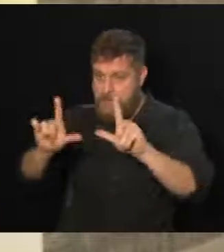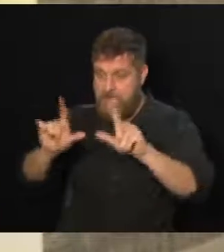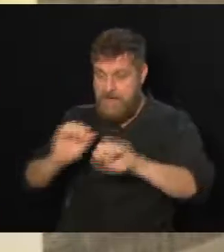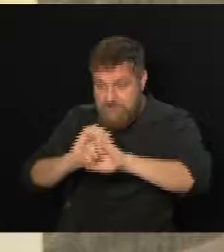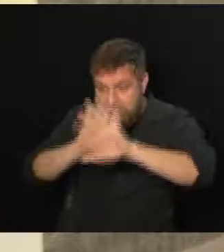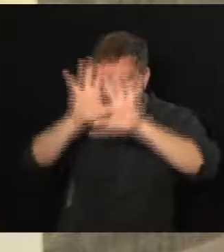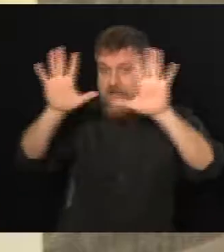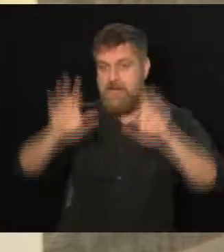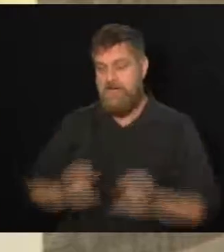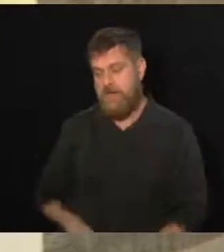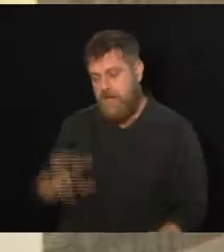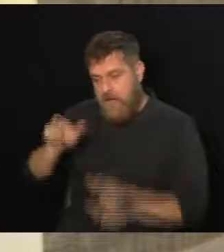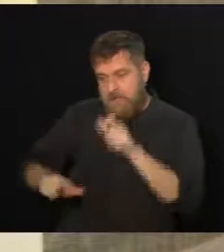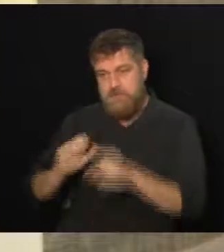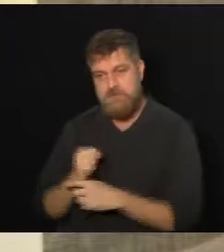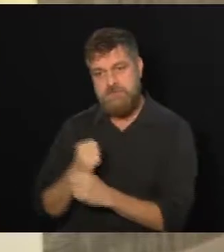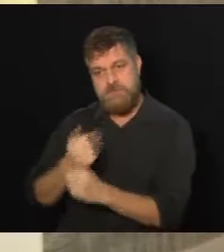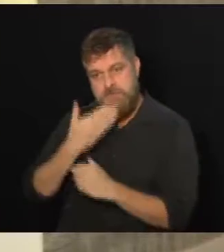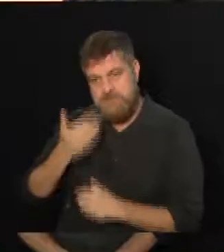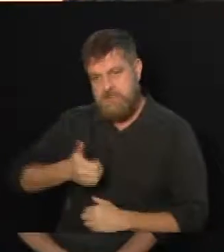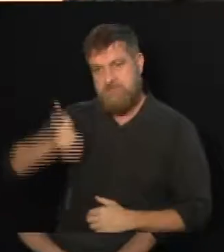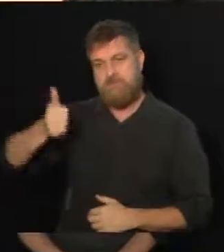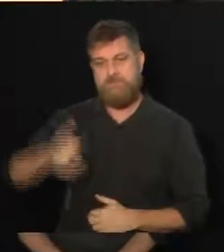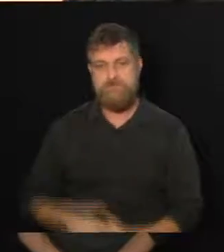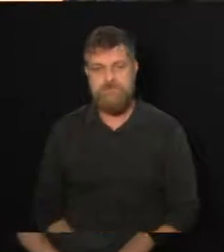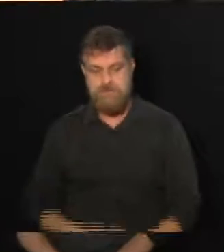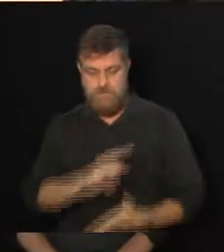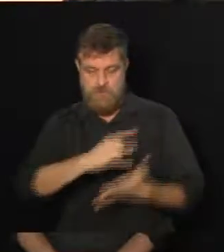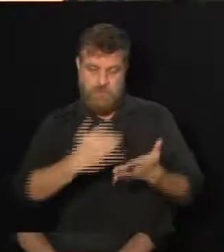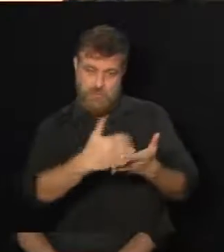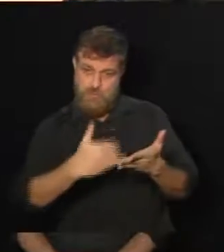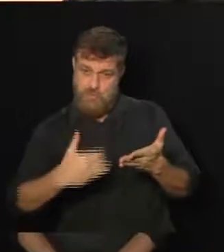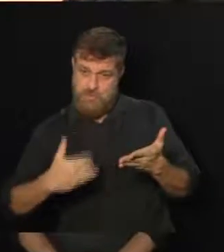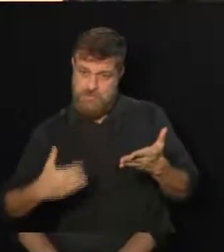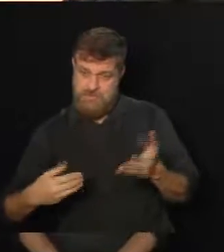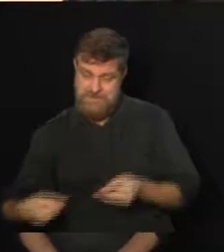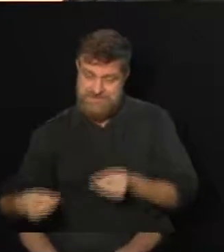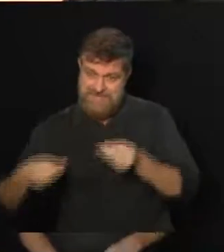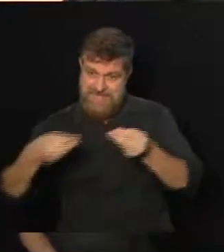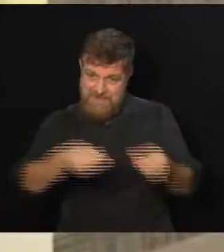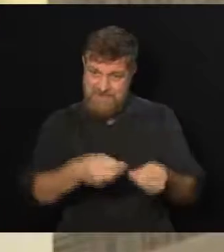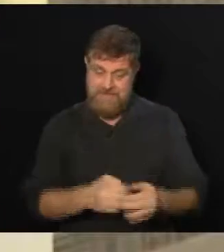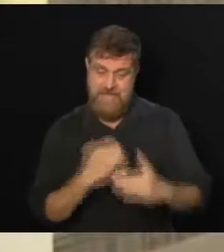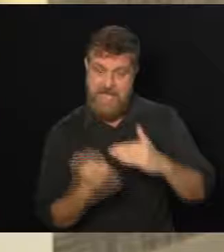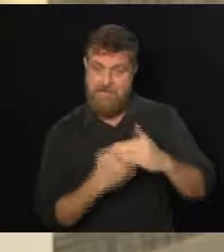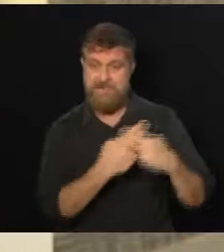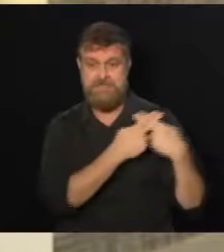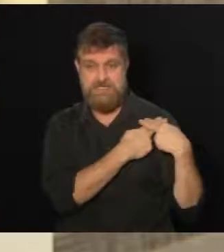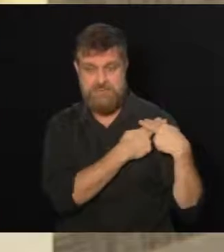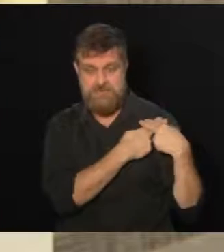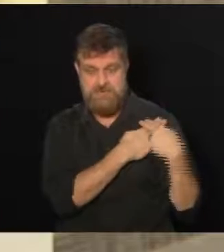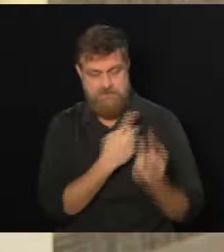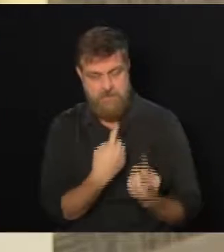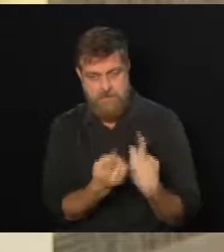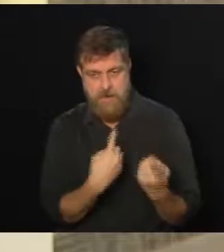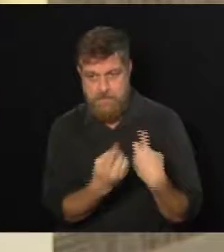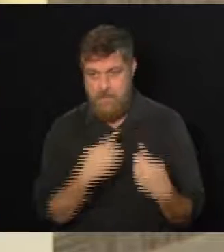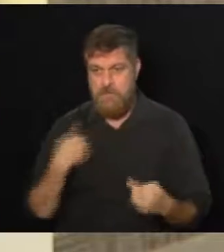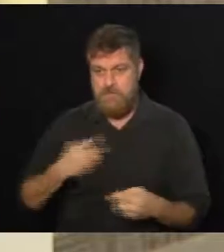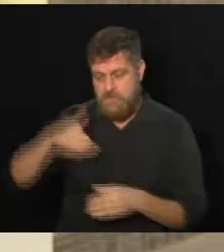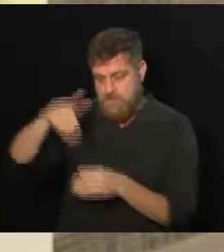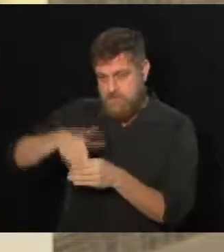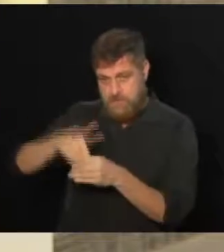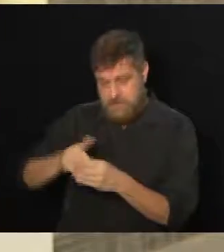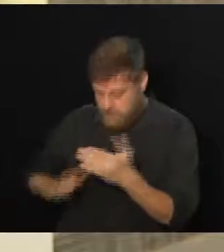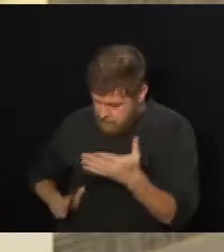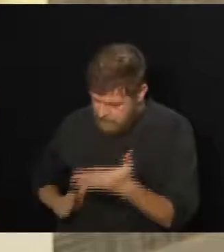toda a diferença para aqueles moradores daquela região. O documento agora será enviado à concessionária. Uma moção que nós estamos aprovando na